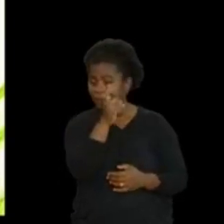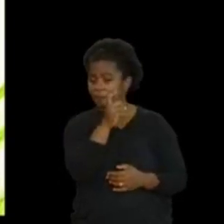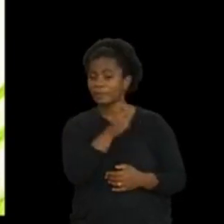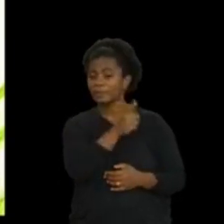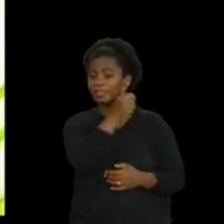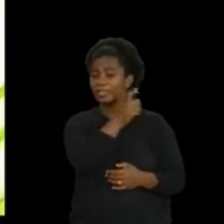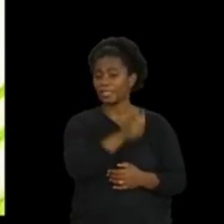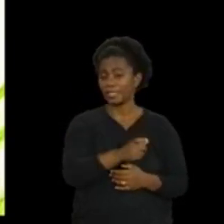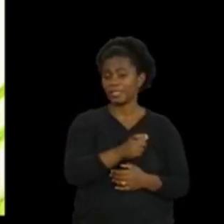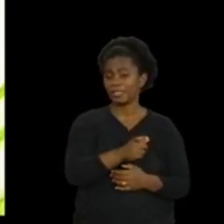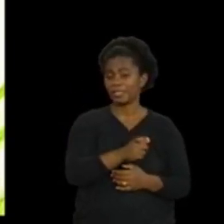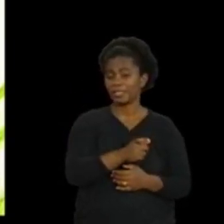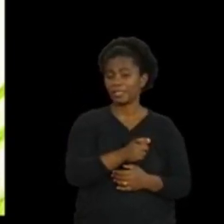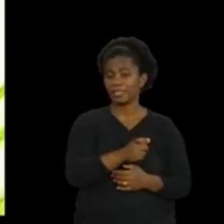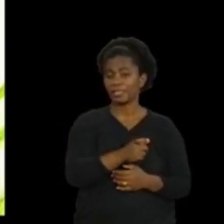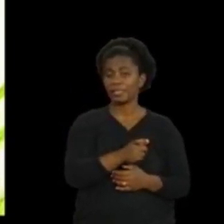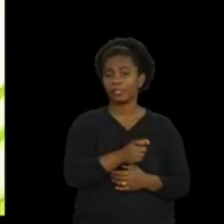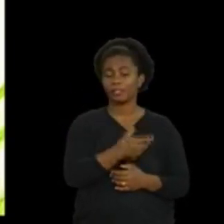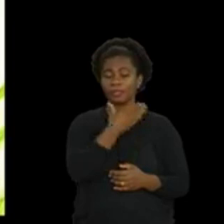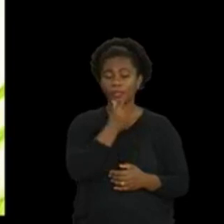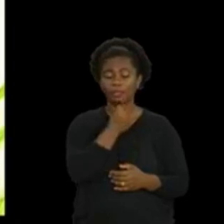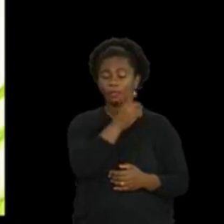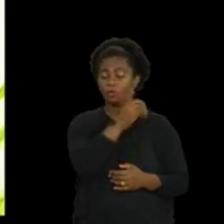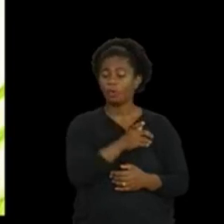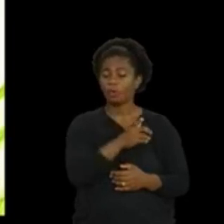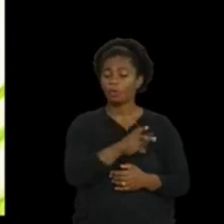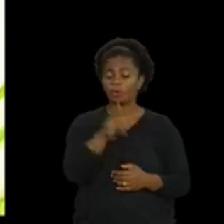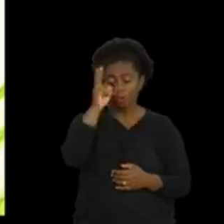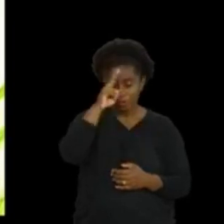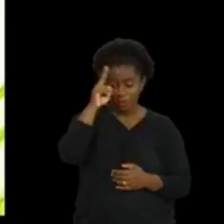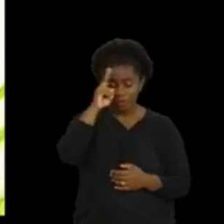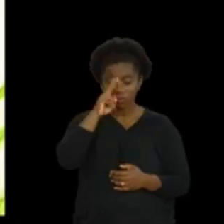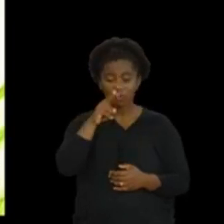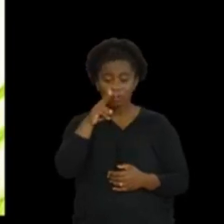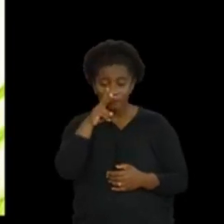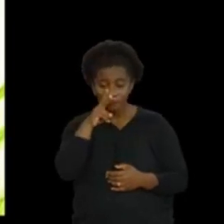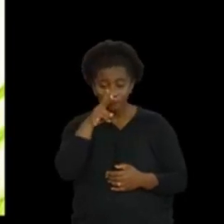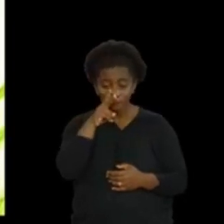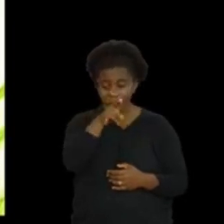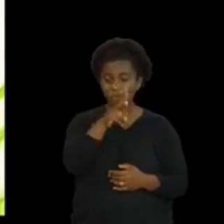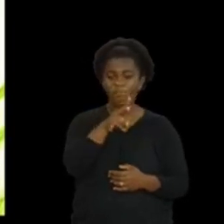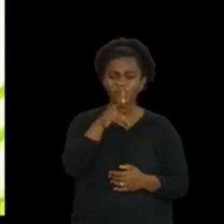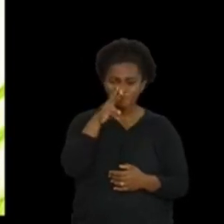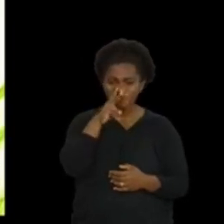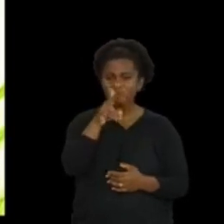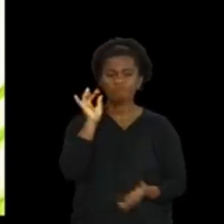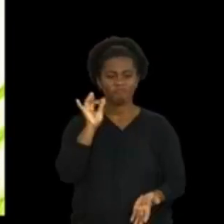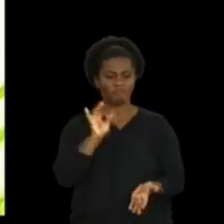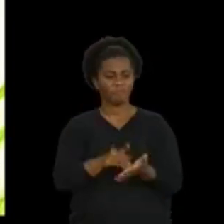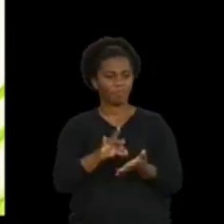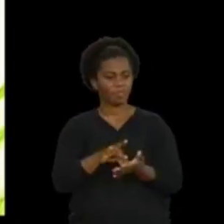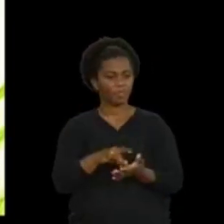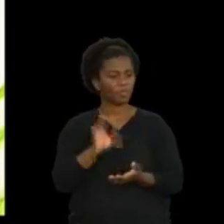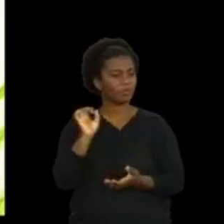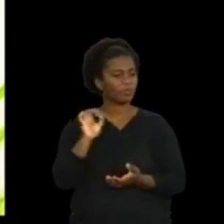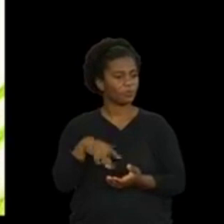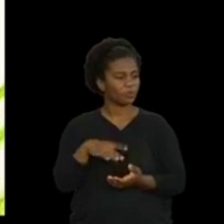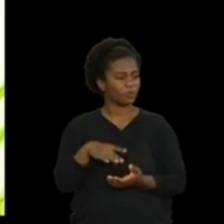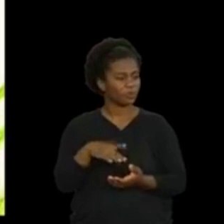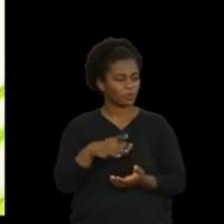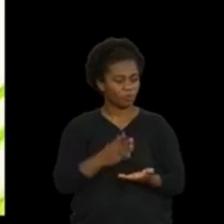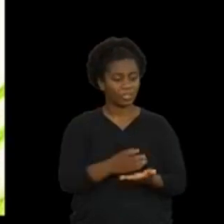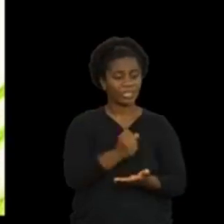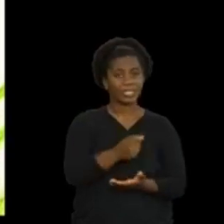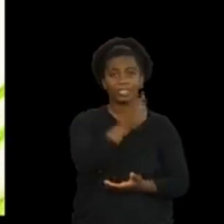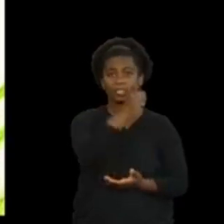Ele conta uma história muito forte mesmo. E no último resgate ele foi transformado e